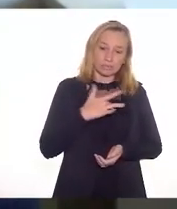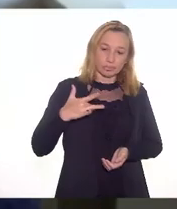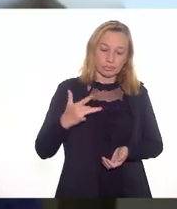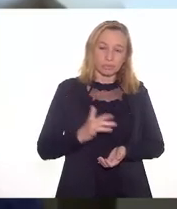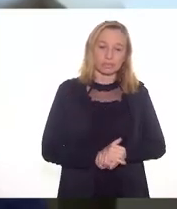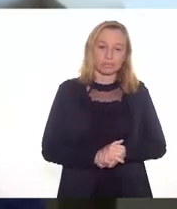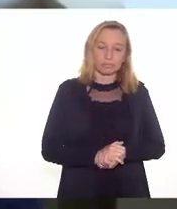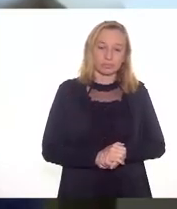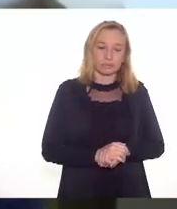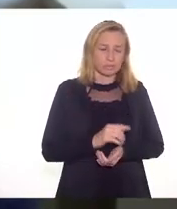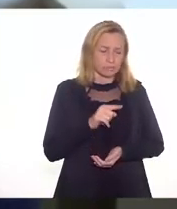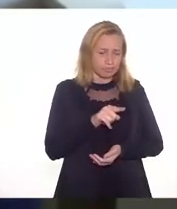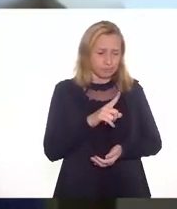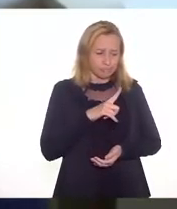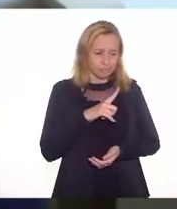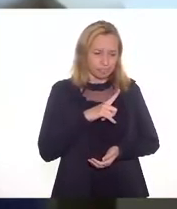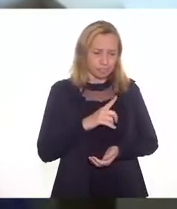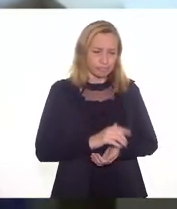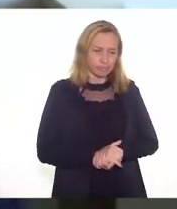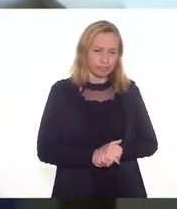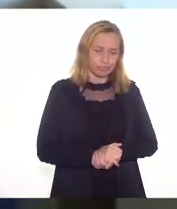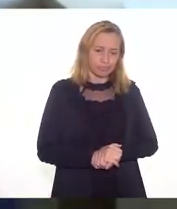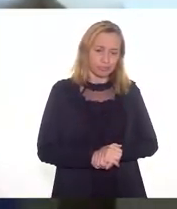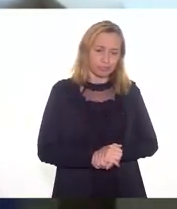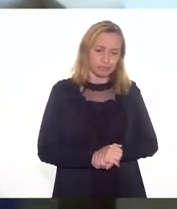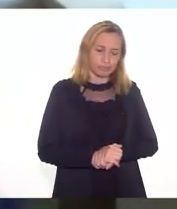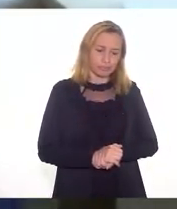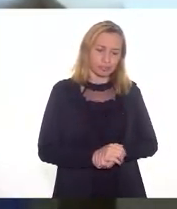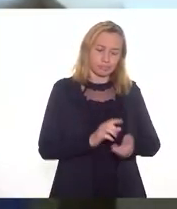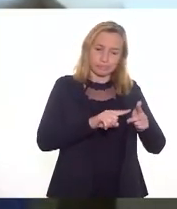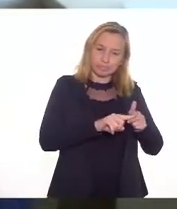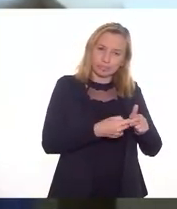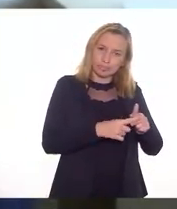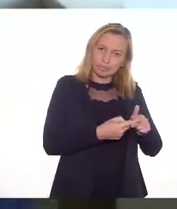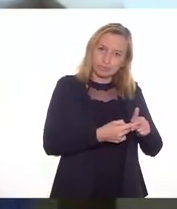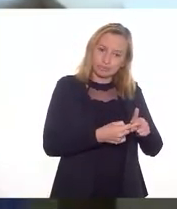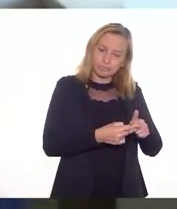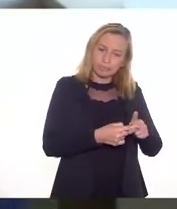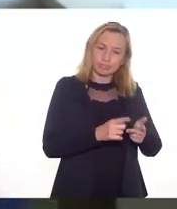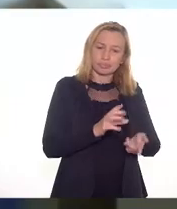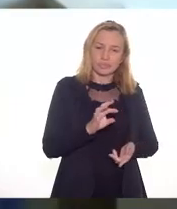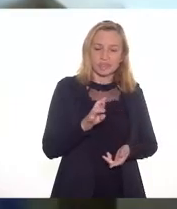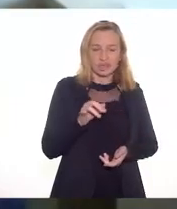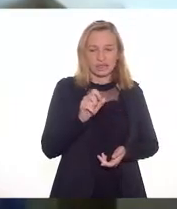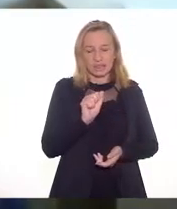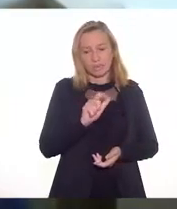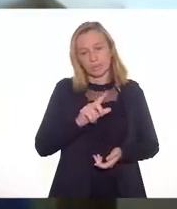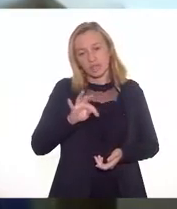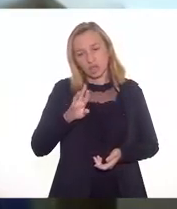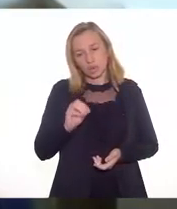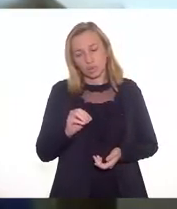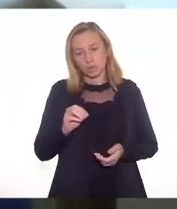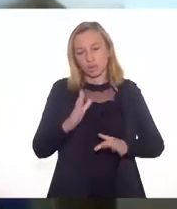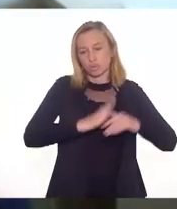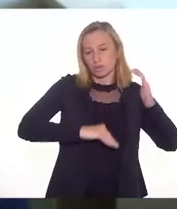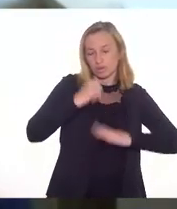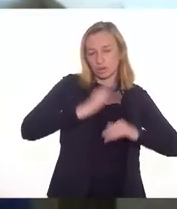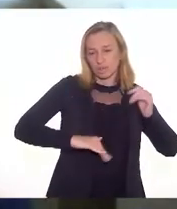um tangenciamento, que seria a regulamentação e credenciamento dos profissionais de saúde